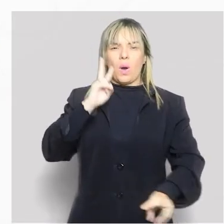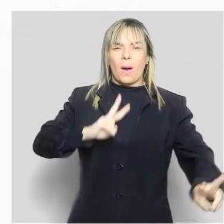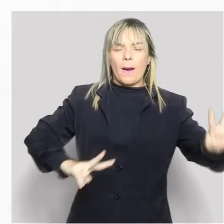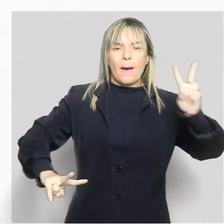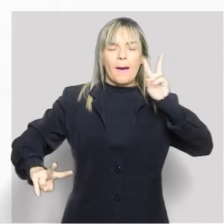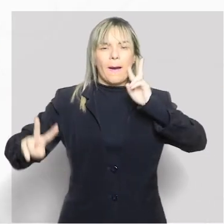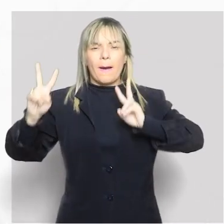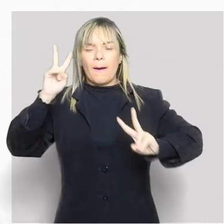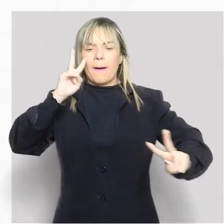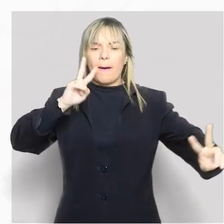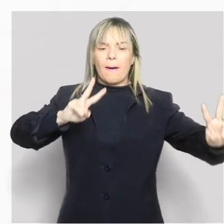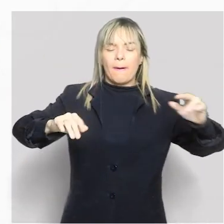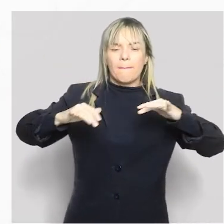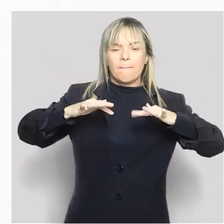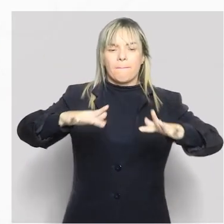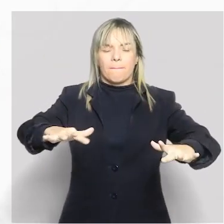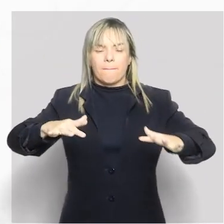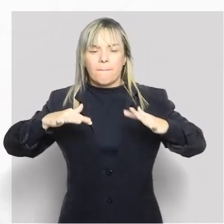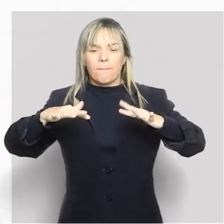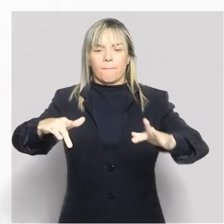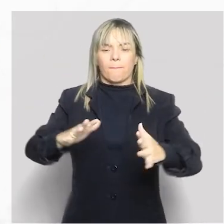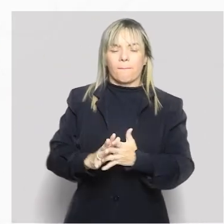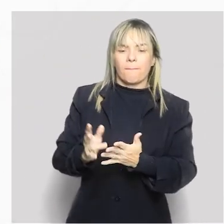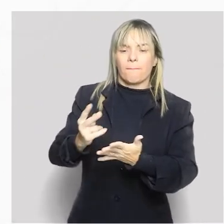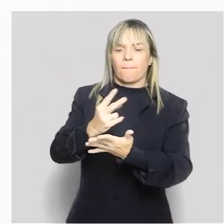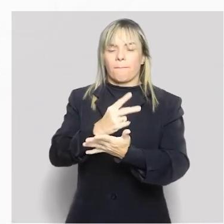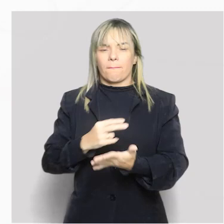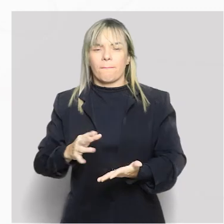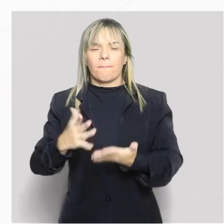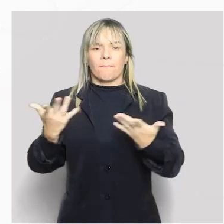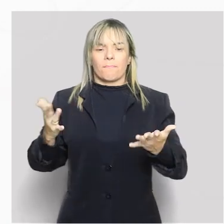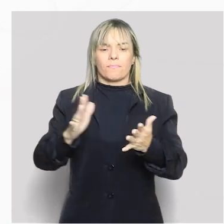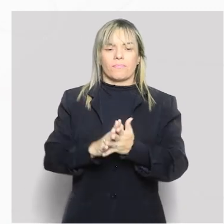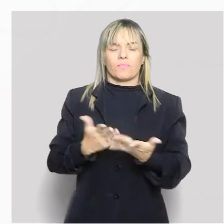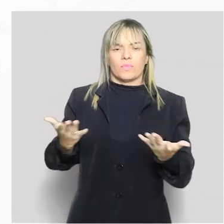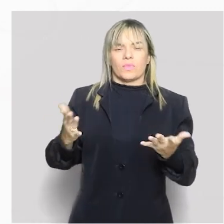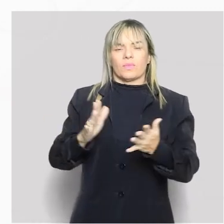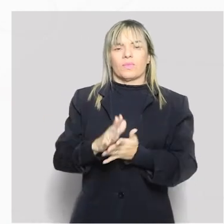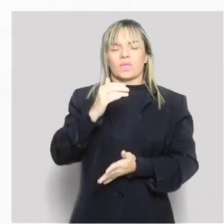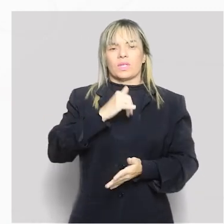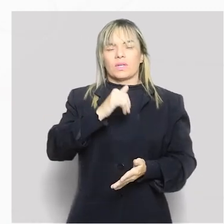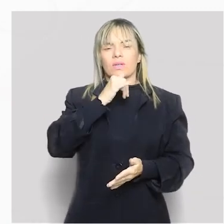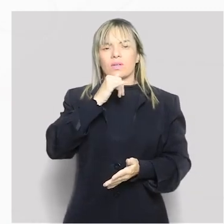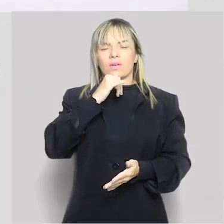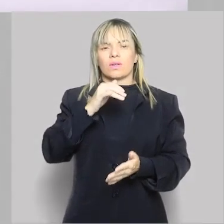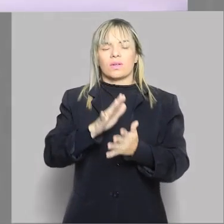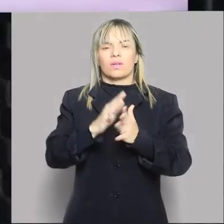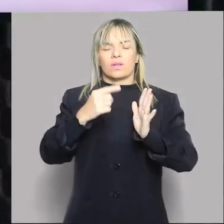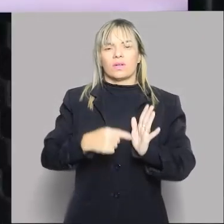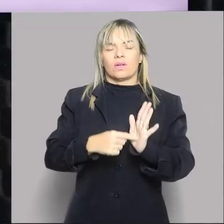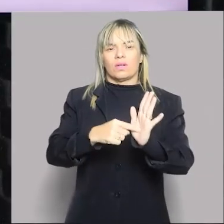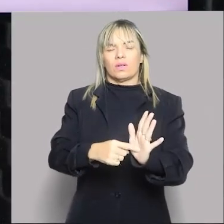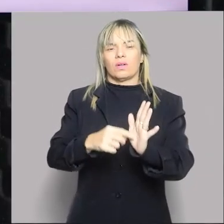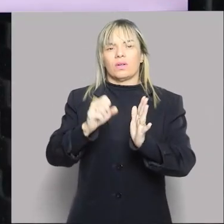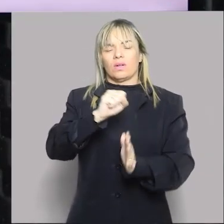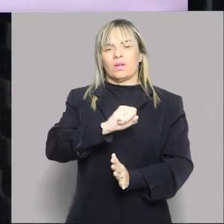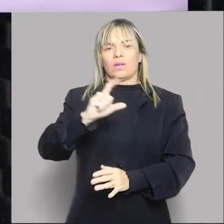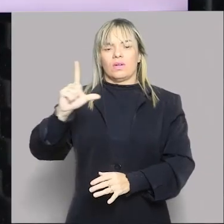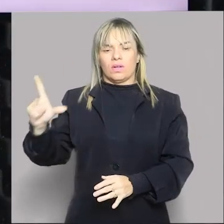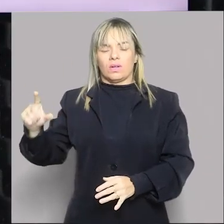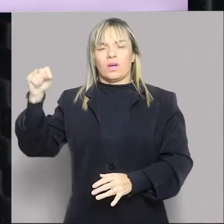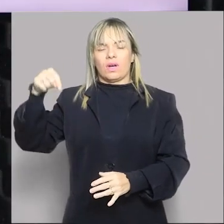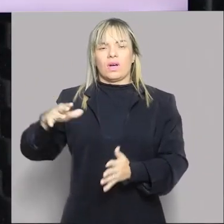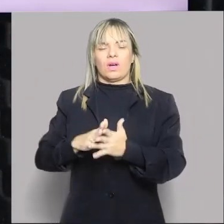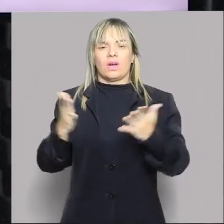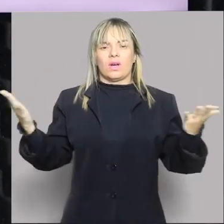visuais, em movimento, em animação, como é o caso da exposição que está em cartaz aqui em São Luís, nesse exato momento que eu estou gravando esse